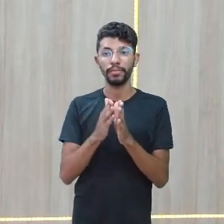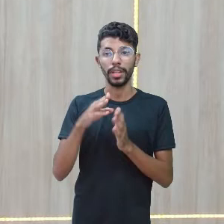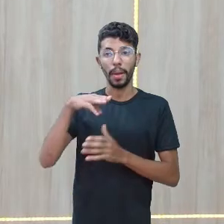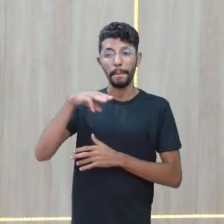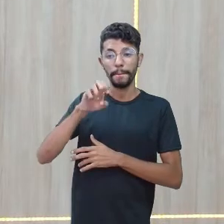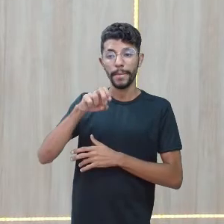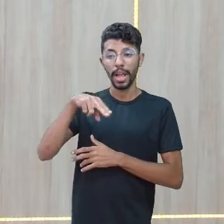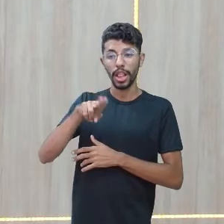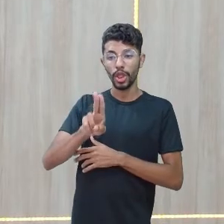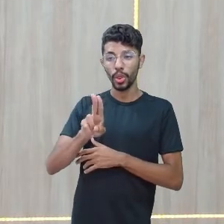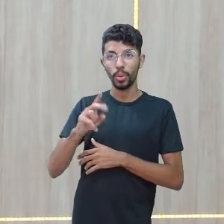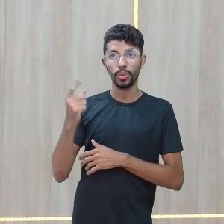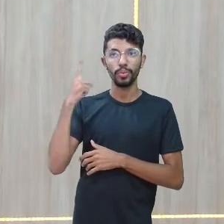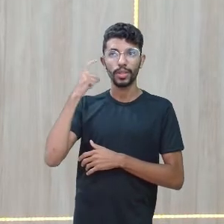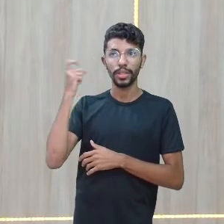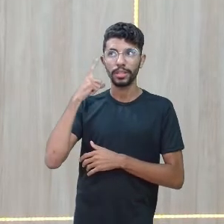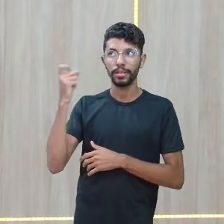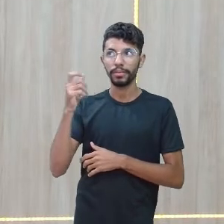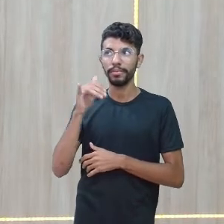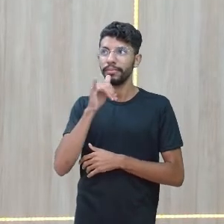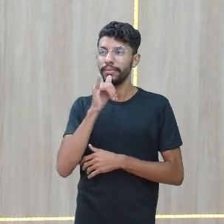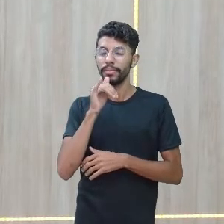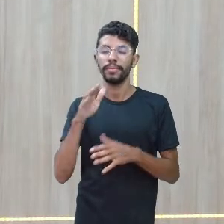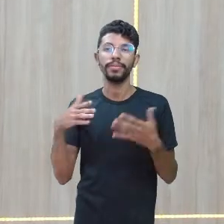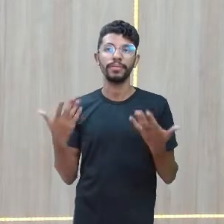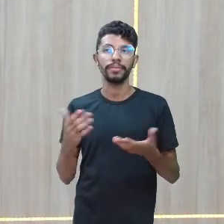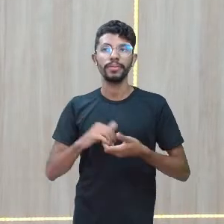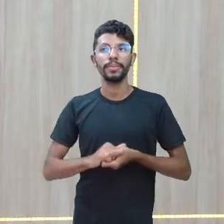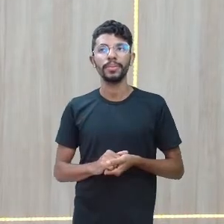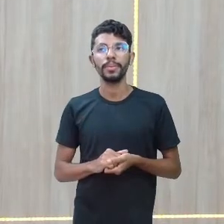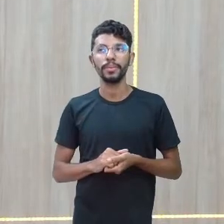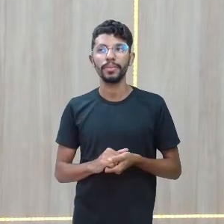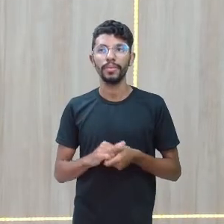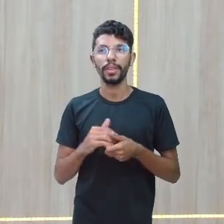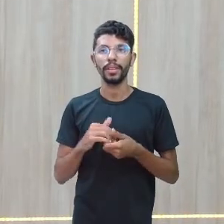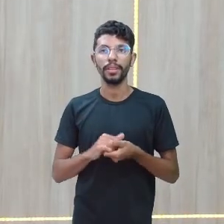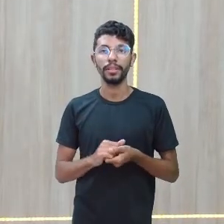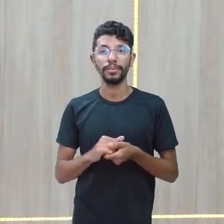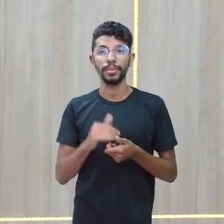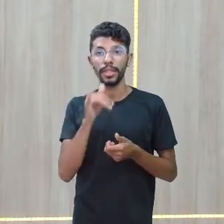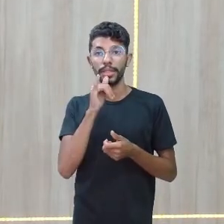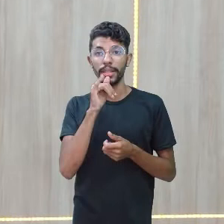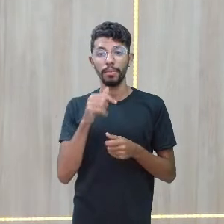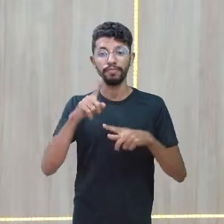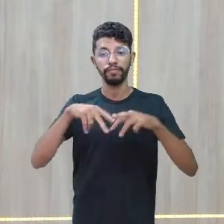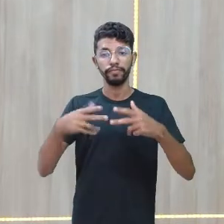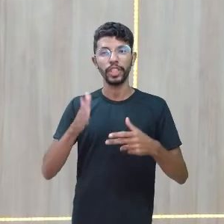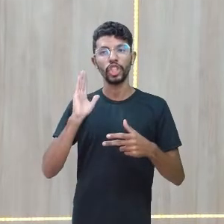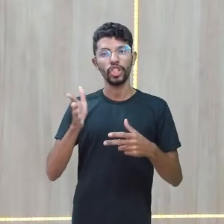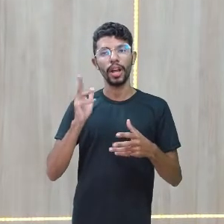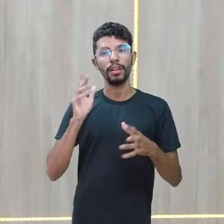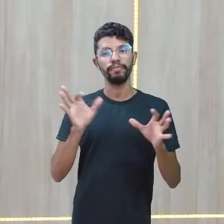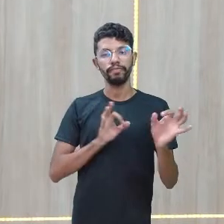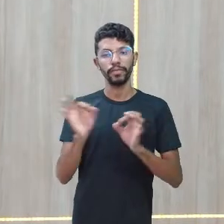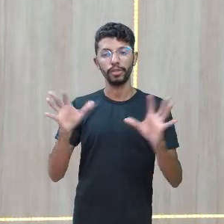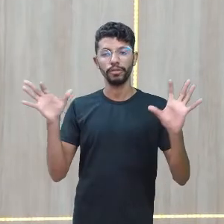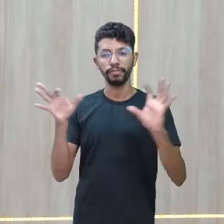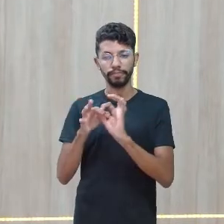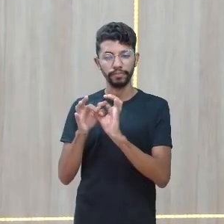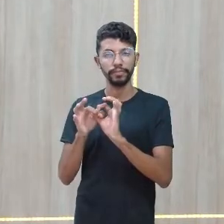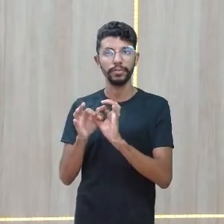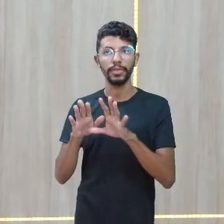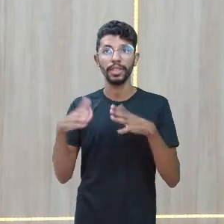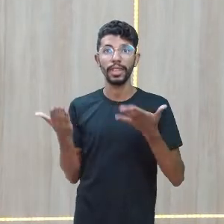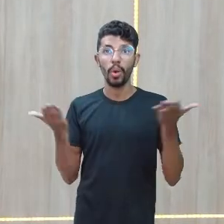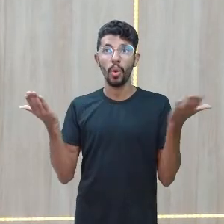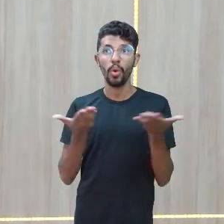The Bluetooth device is ready to pair. Ou seja, o dispositivo de Bluetooth está pronto para emparelhar. Ou seja,